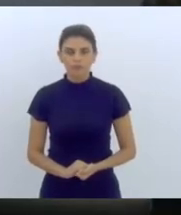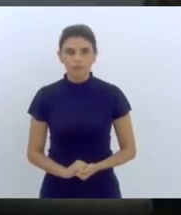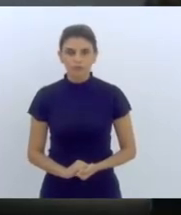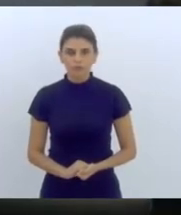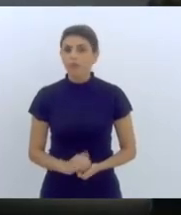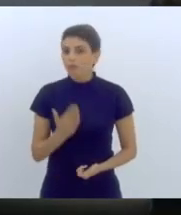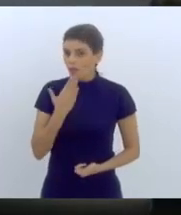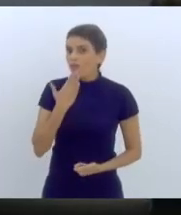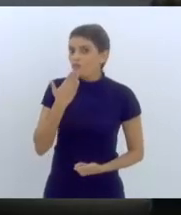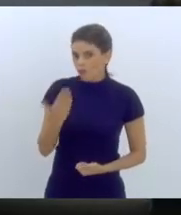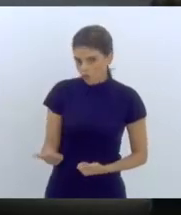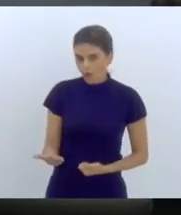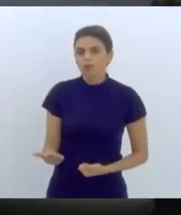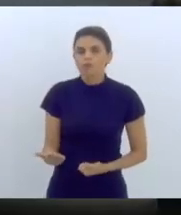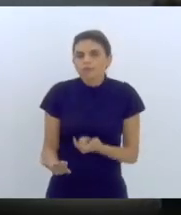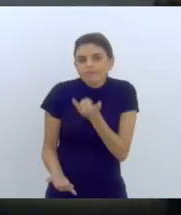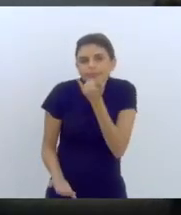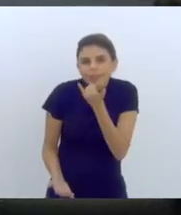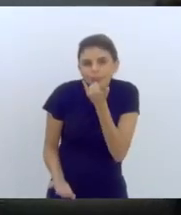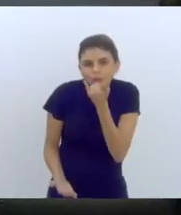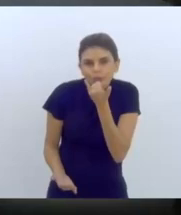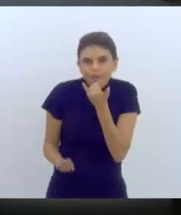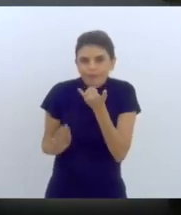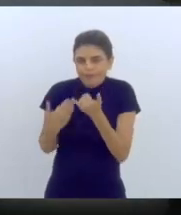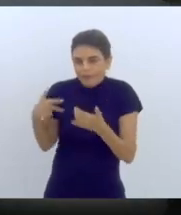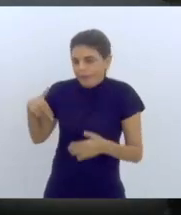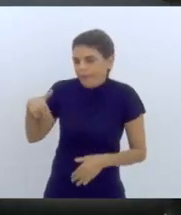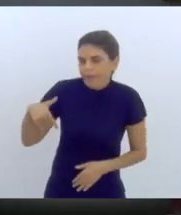Parecer favorável, presidente. Desculpa pelo tempo.